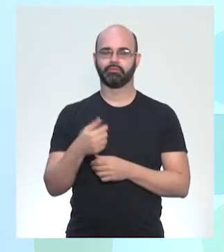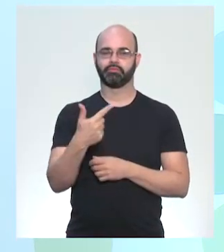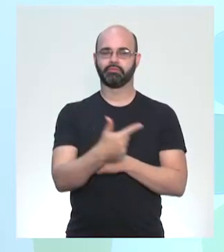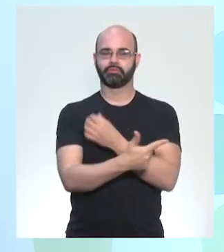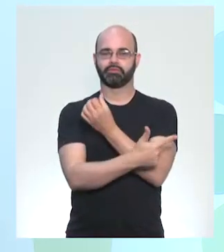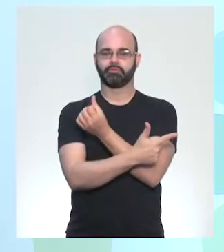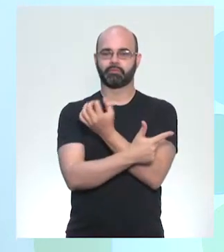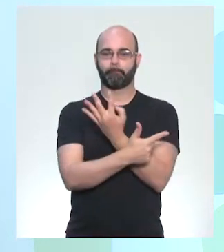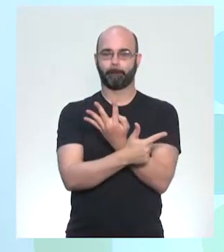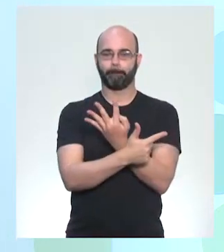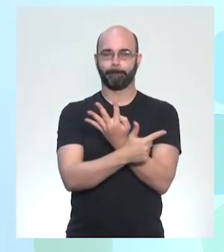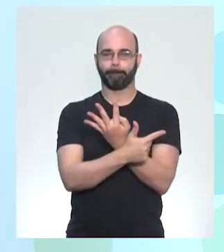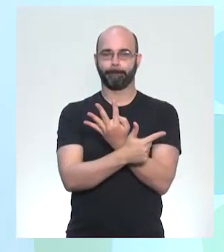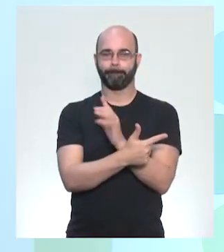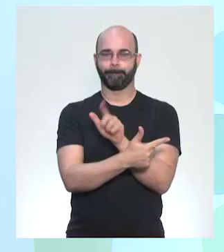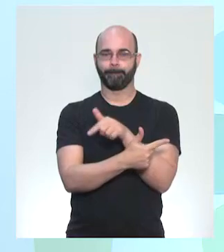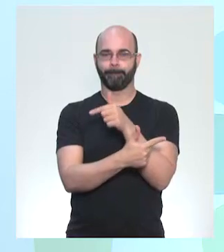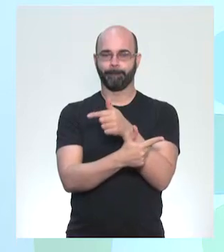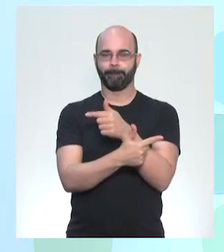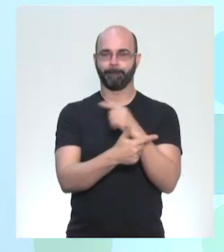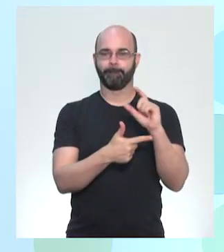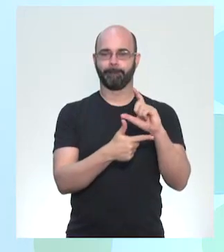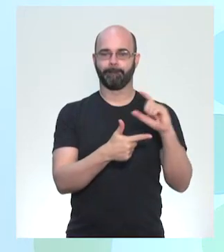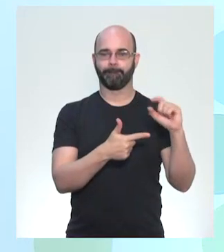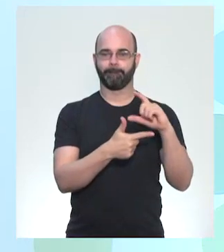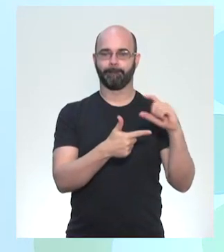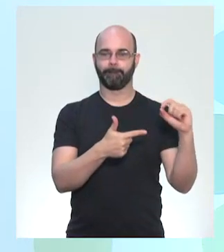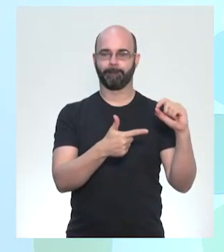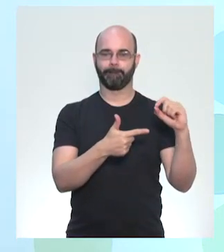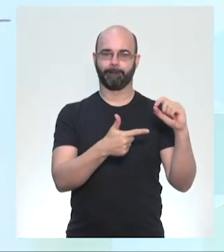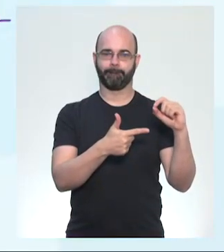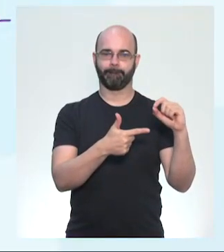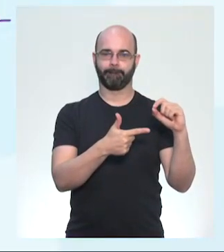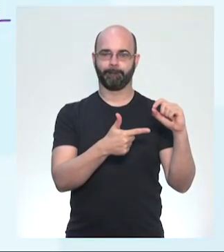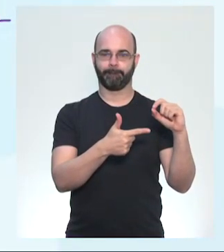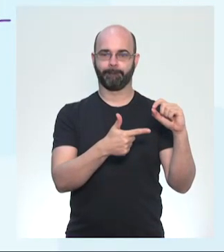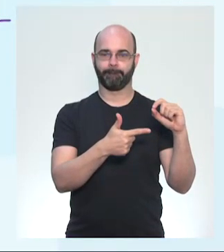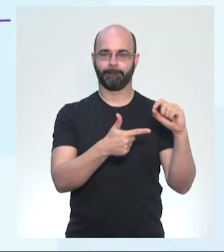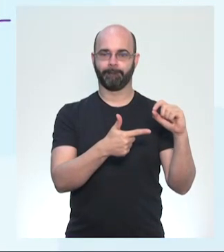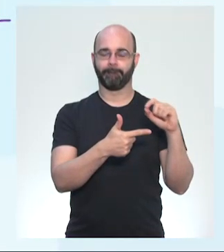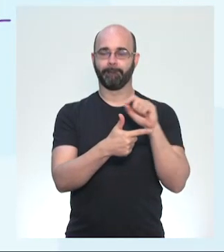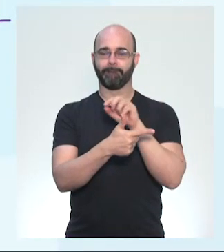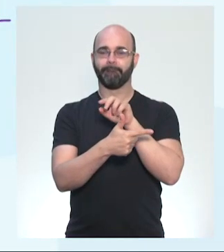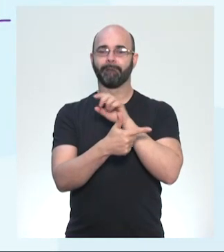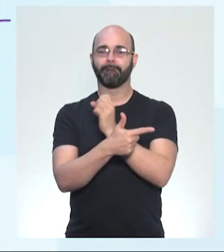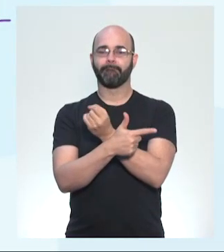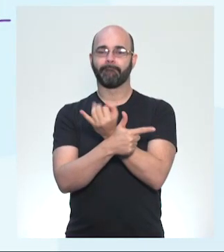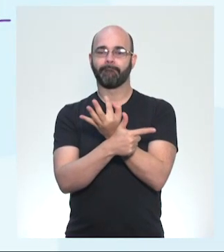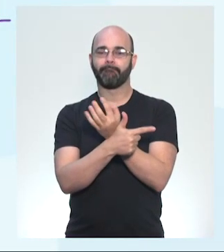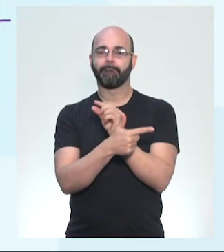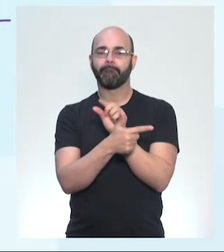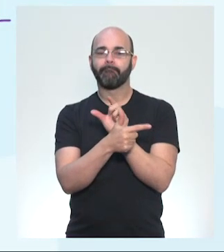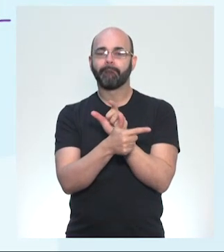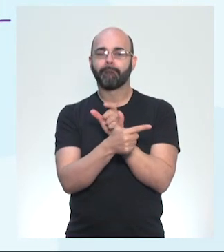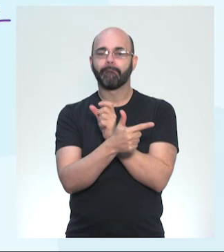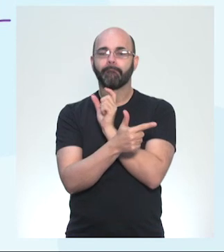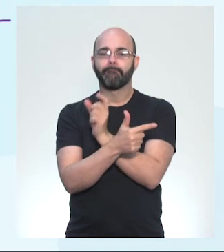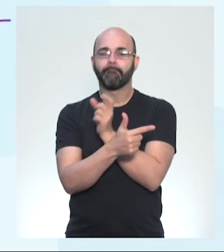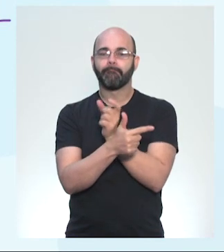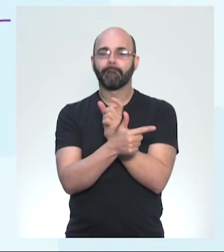64,7 dividido por 100. Para dividir, a gente iguala as casas decimais, não é isso? Então, é a mesma coisa que falar